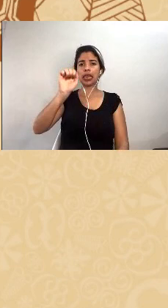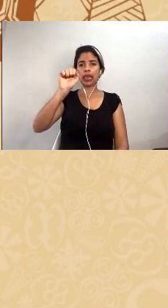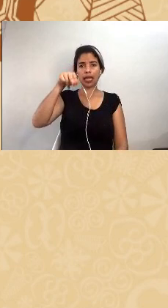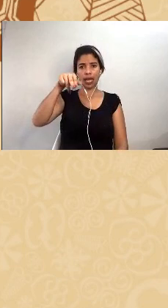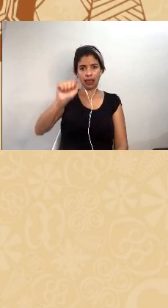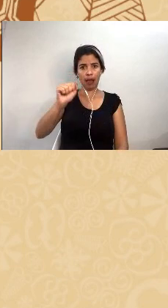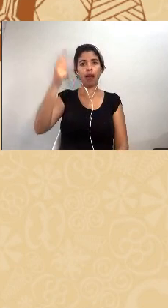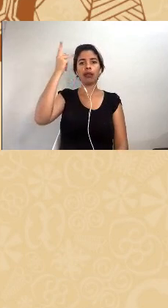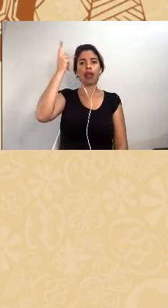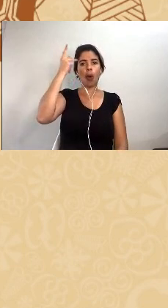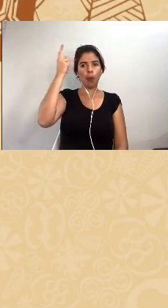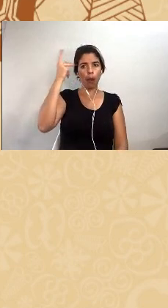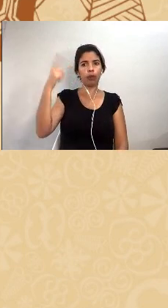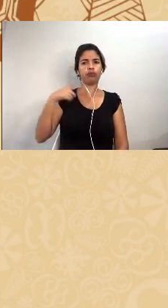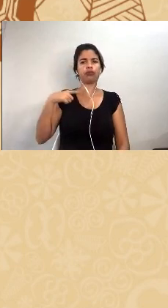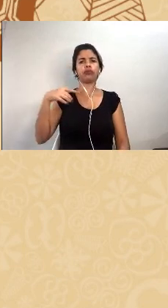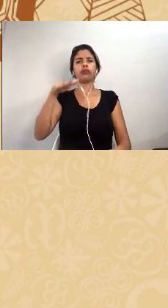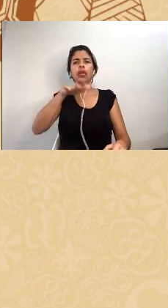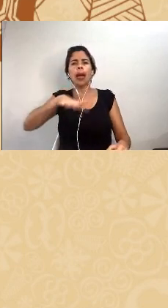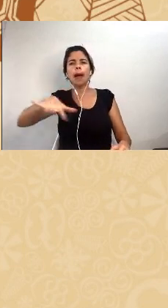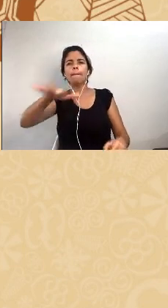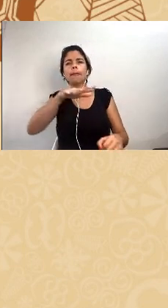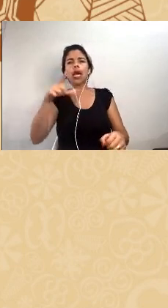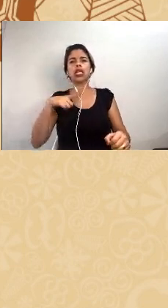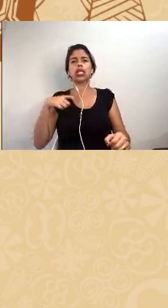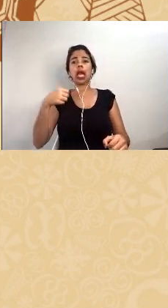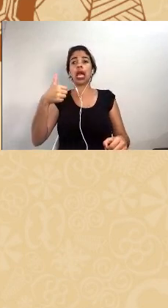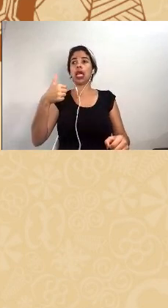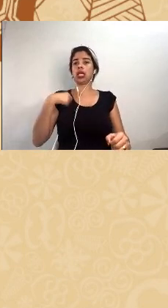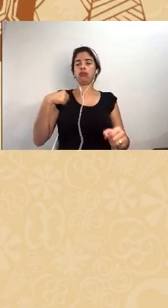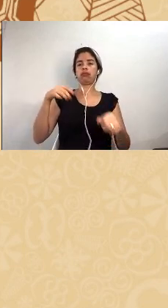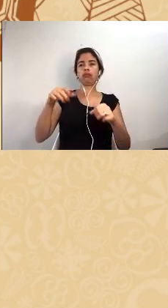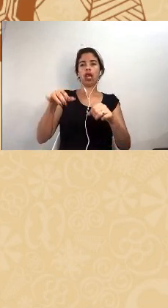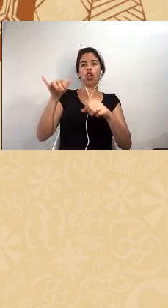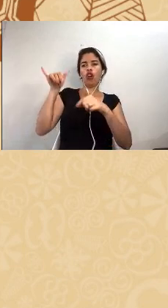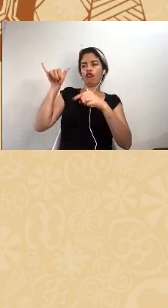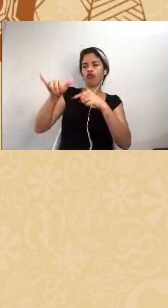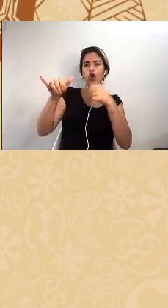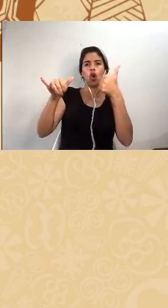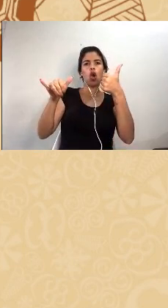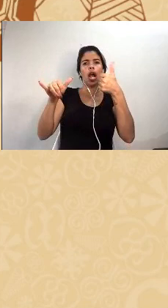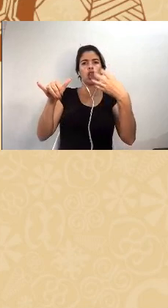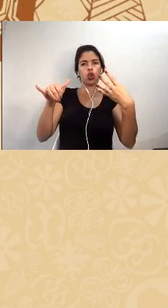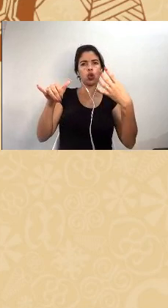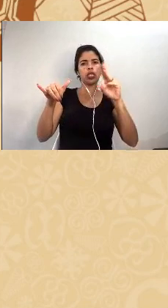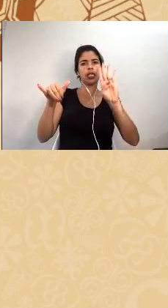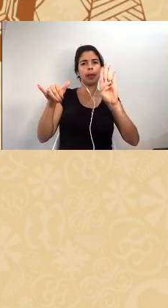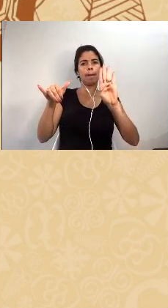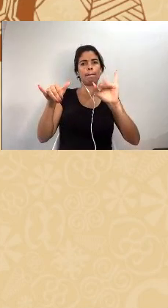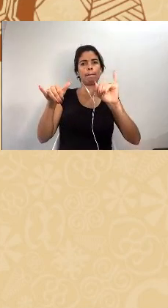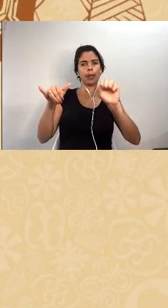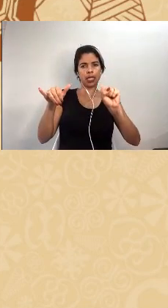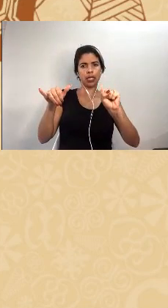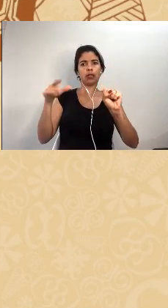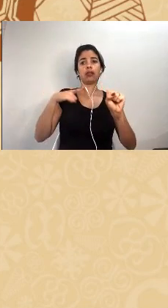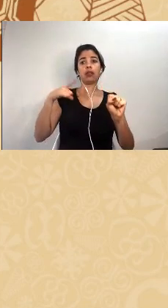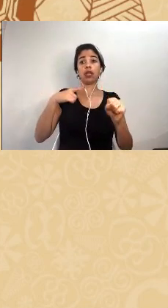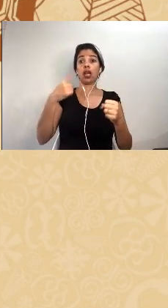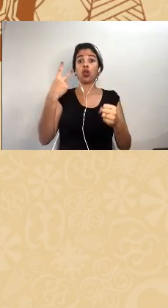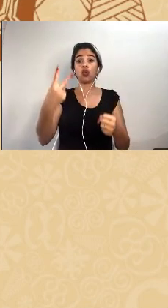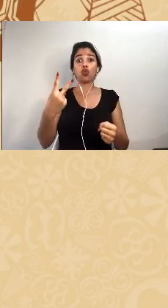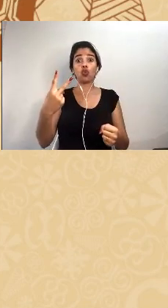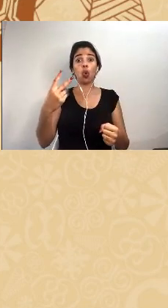Paulo. Tem aqui uma praça que tem o 14 bis. Estou aqui num viaduto, aqui o viaduto. Os policiais chegaram para mim com duas